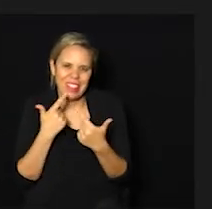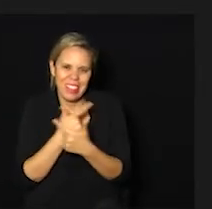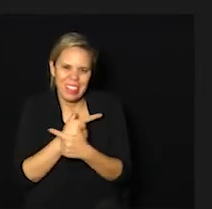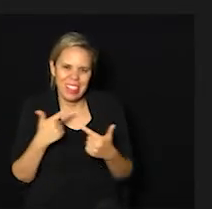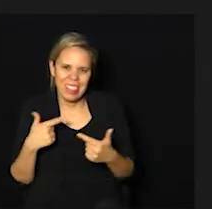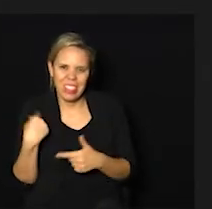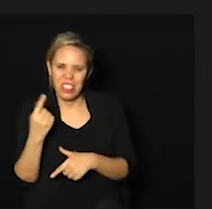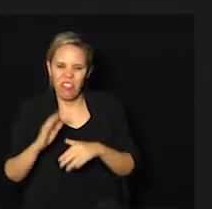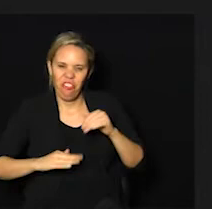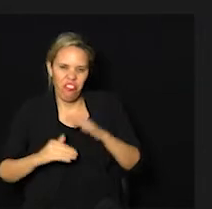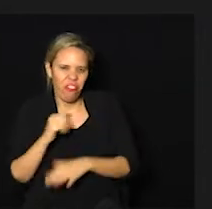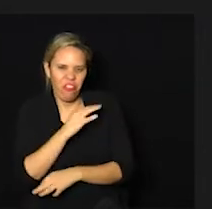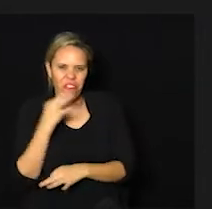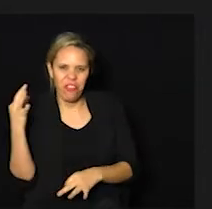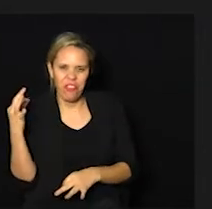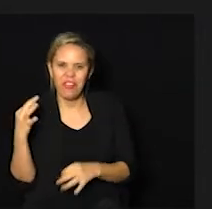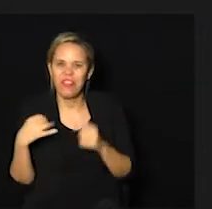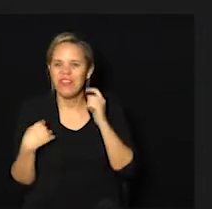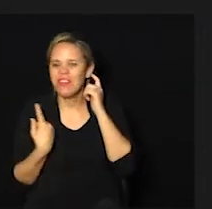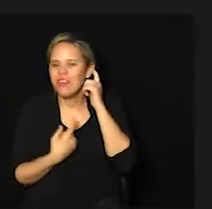São obras incríveis nossas.